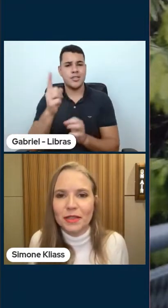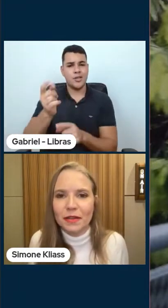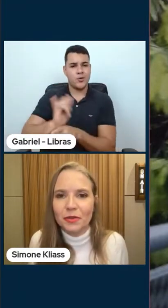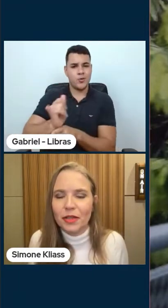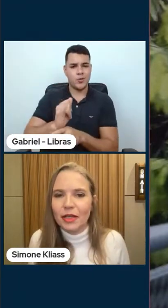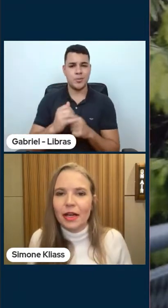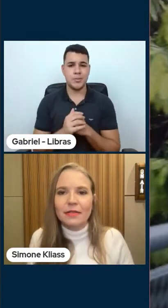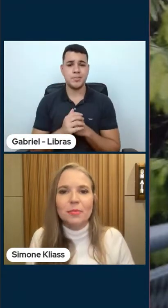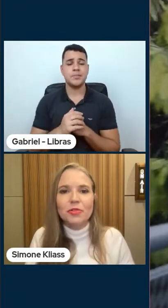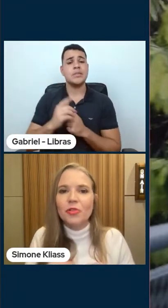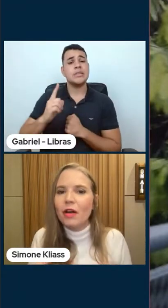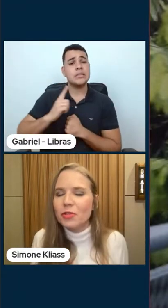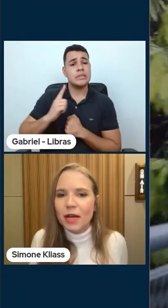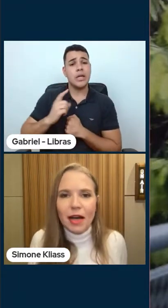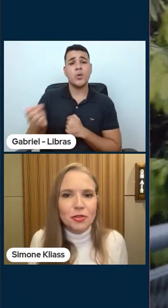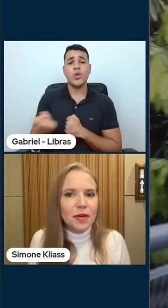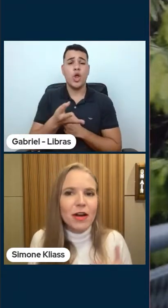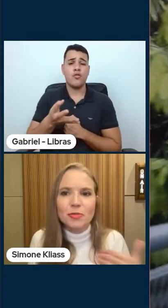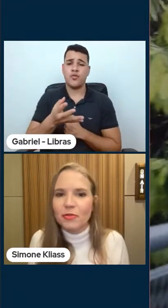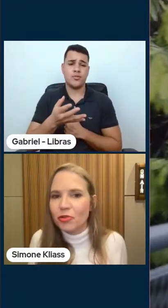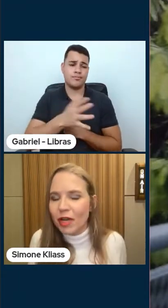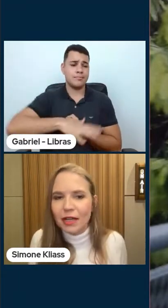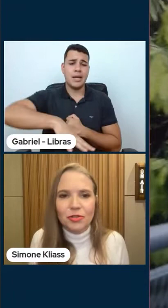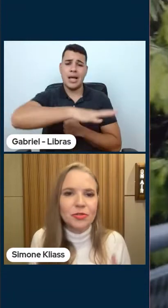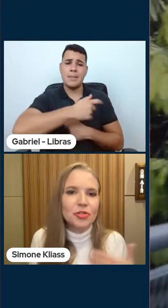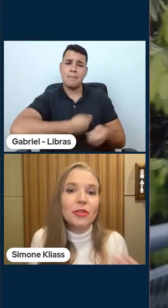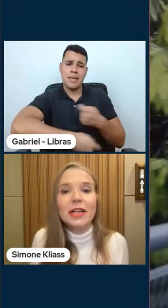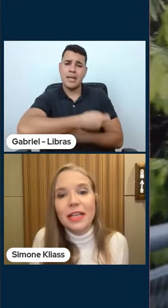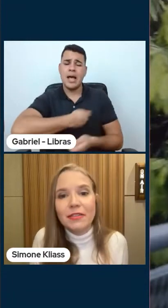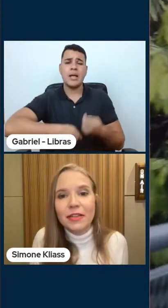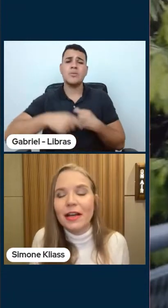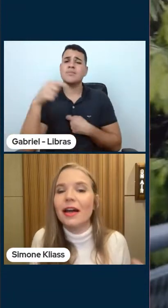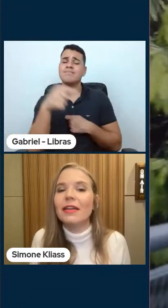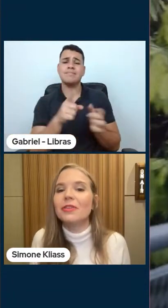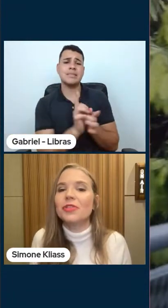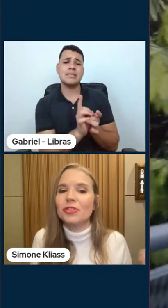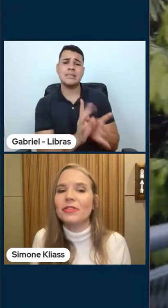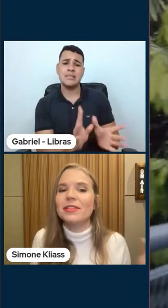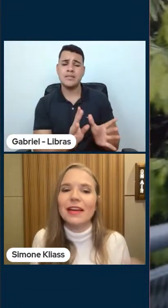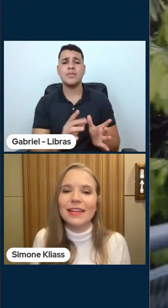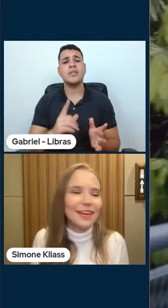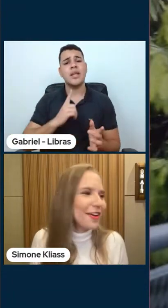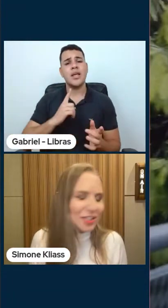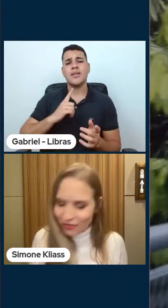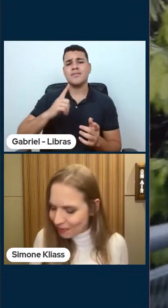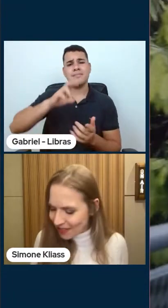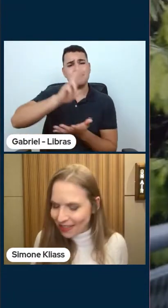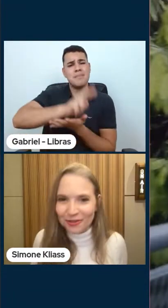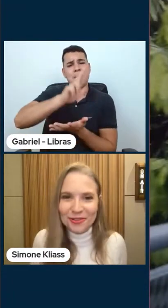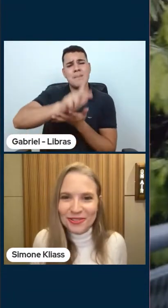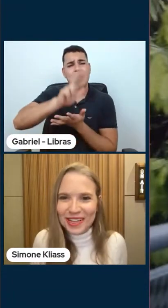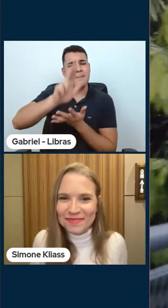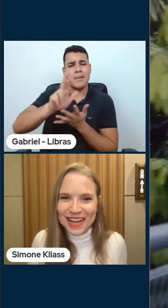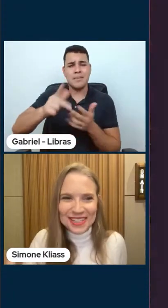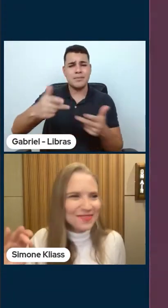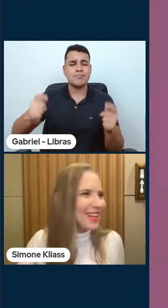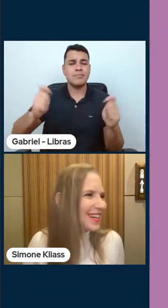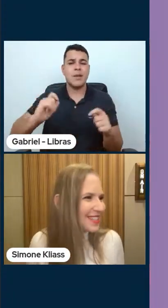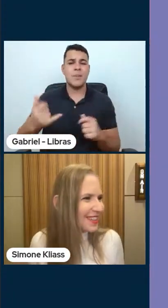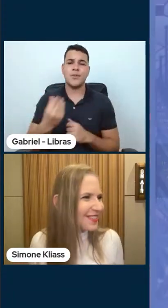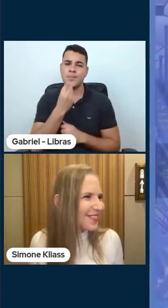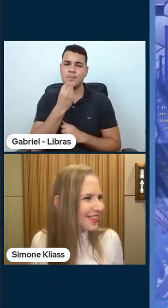no YouTube inteiro temos novos mercados para vários profissionais como storyliving além do storytelling agora a gente vai para a segunda